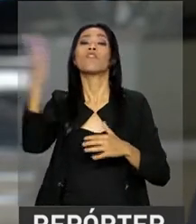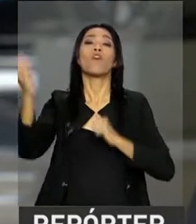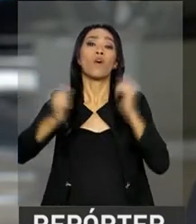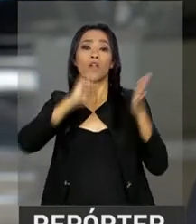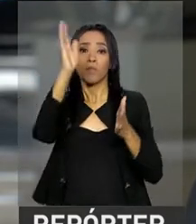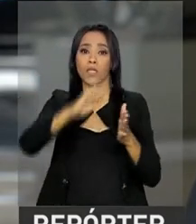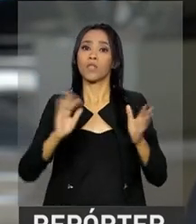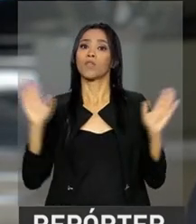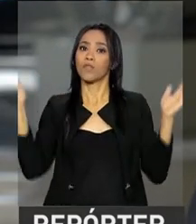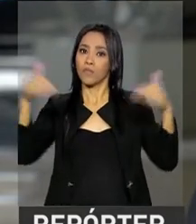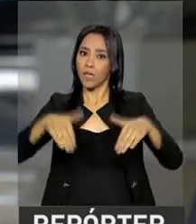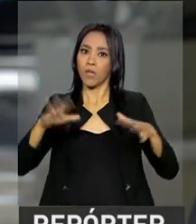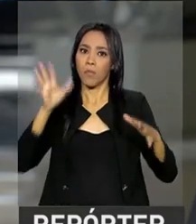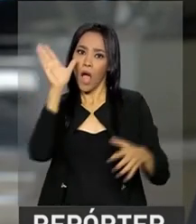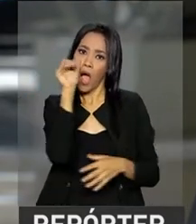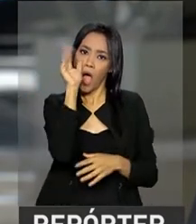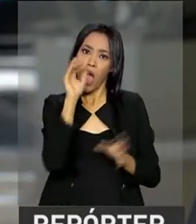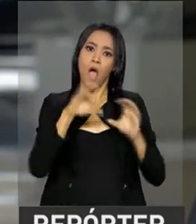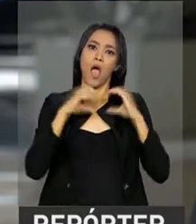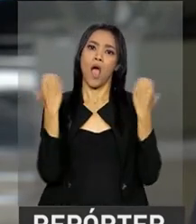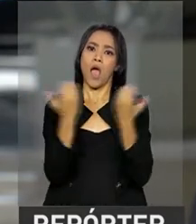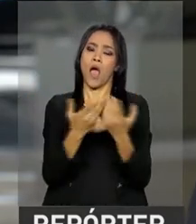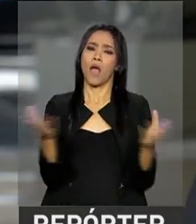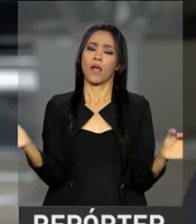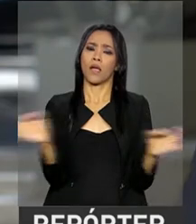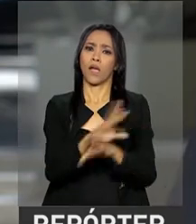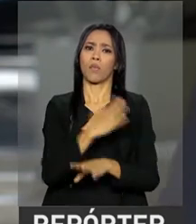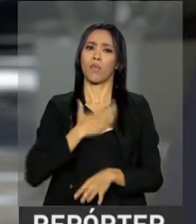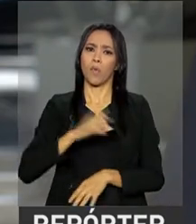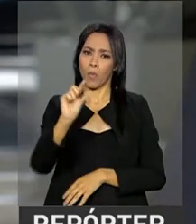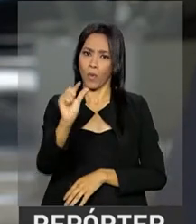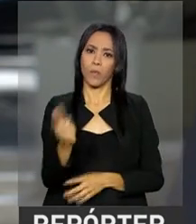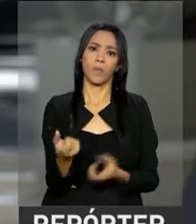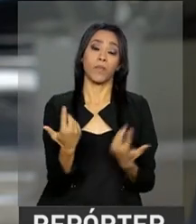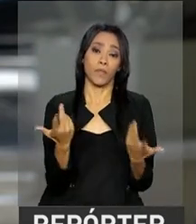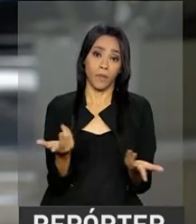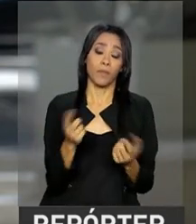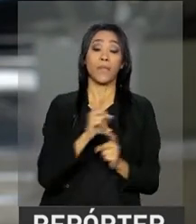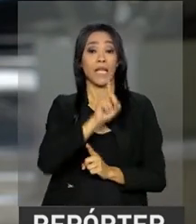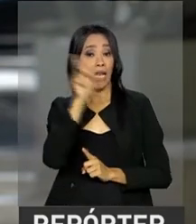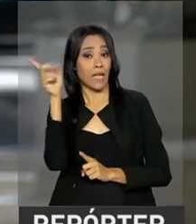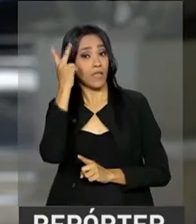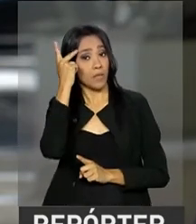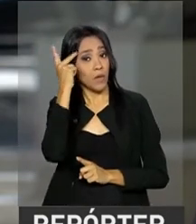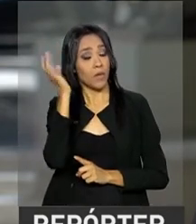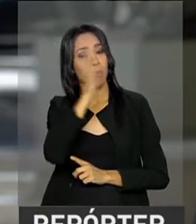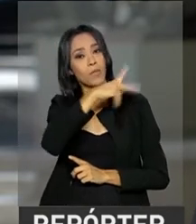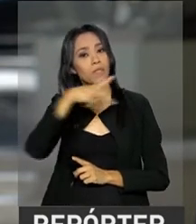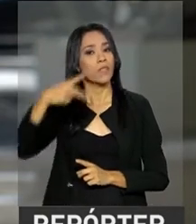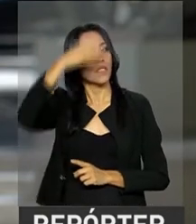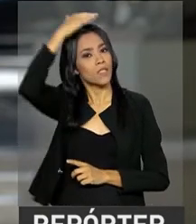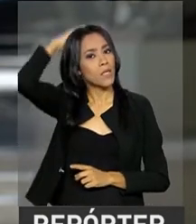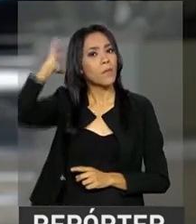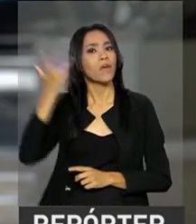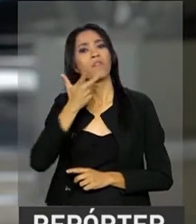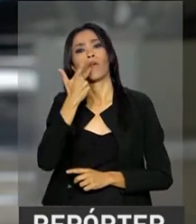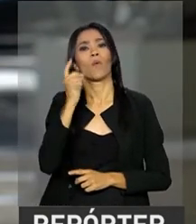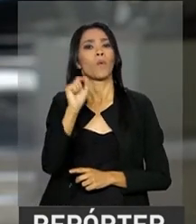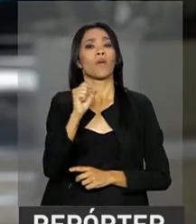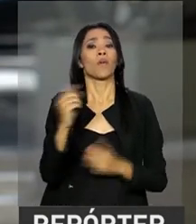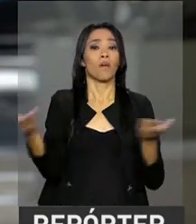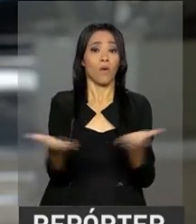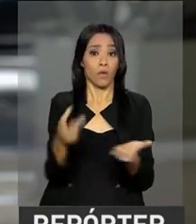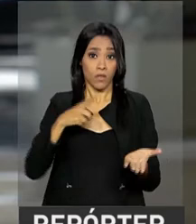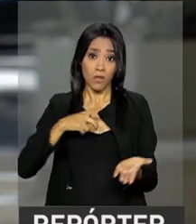aconteceu agora a pouco acabou há poucos minutos lá em são paulo violenta do presidente michel temer disse que hoje existe uma